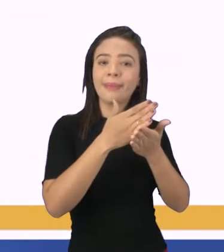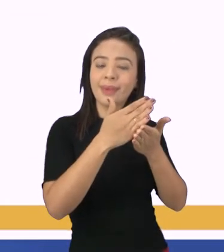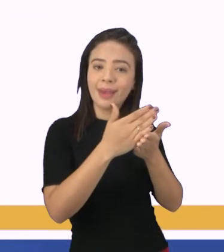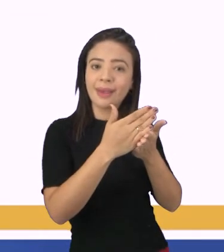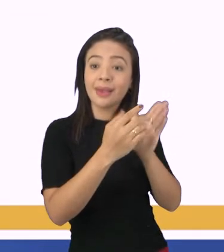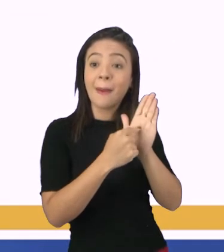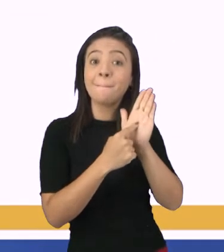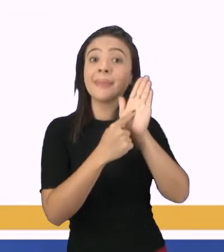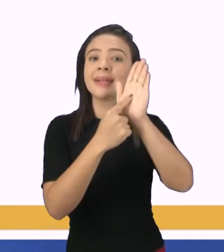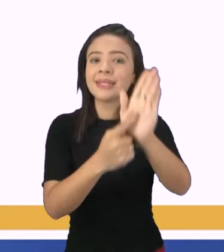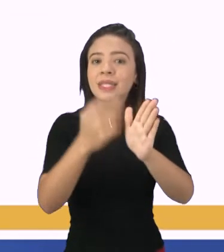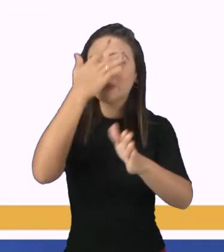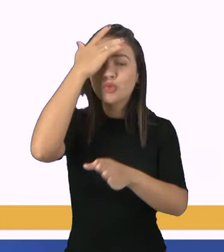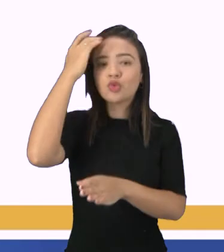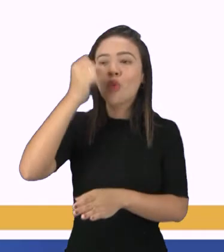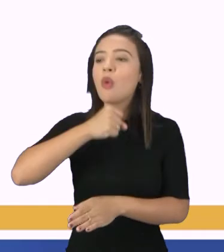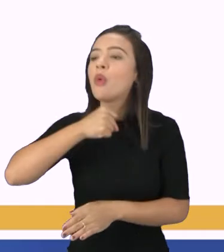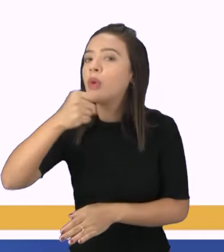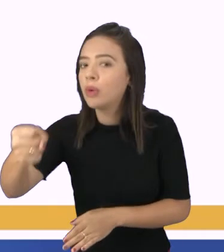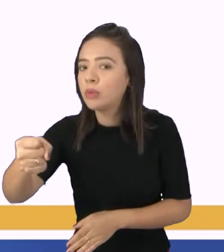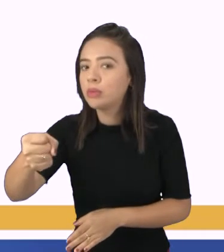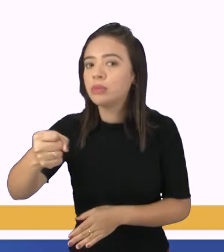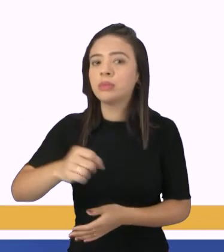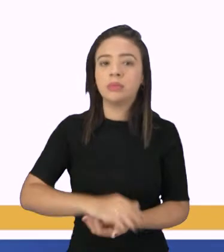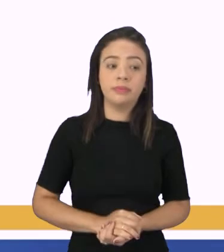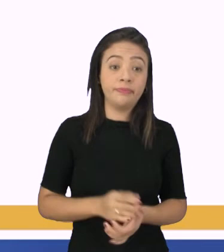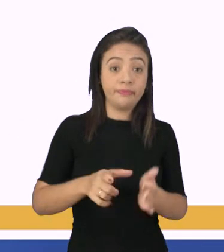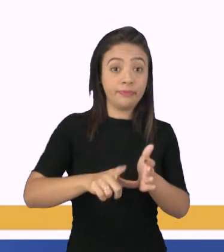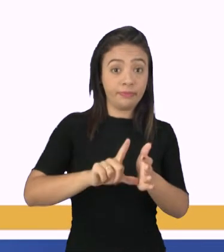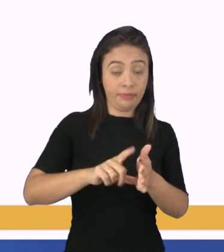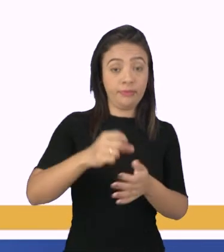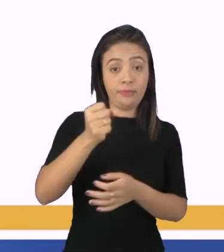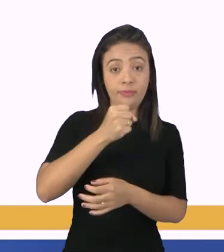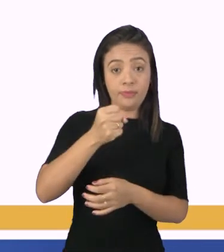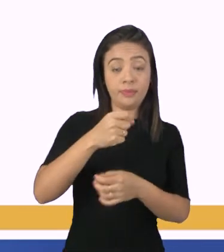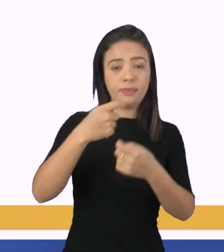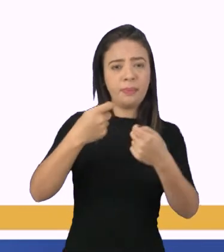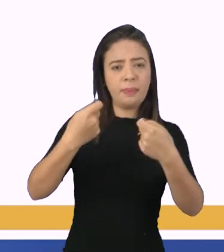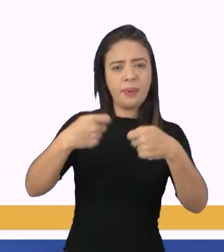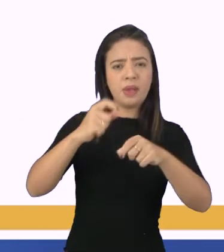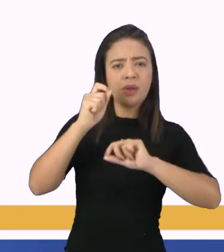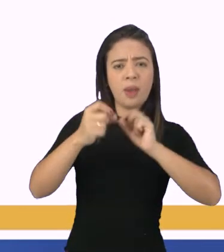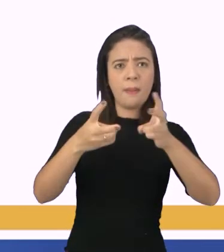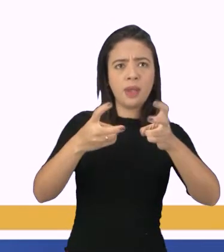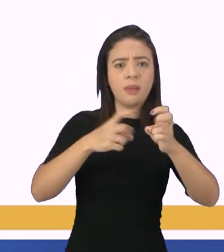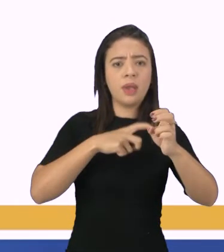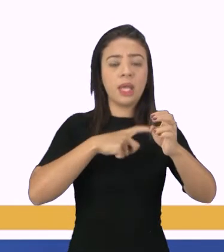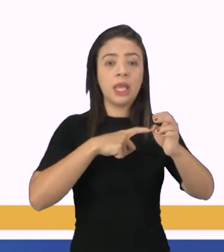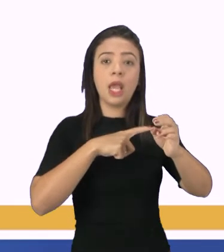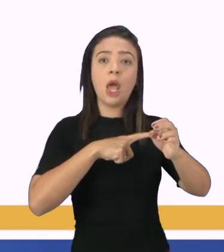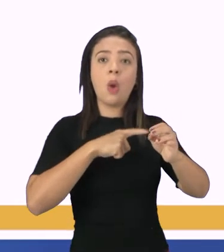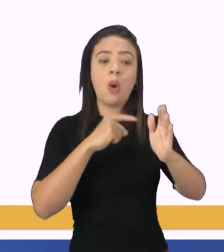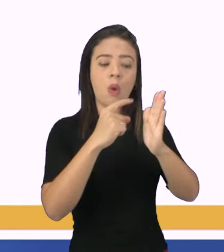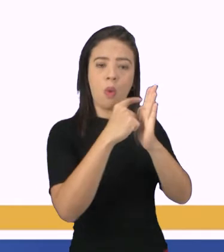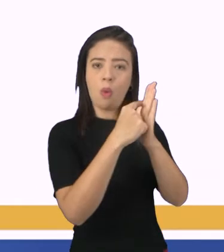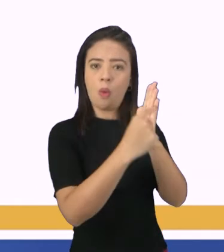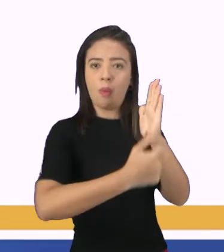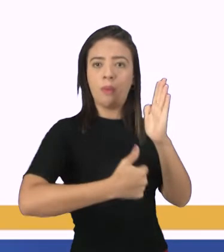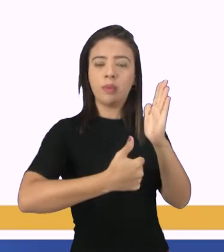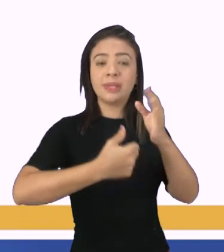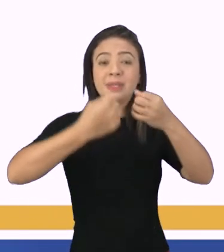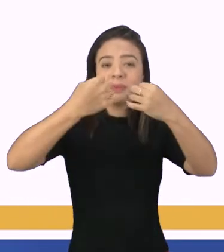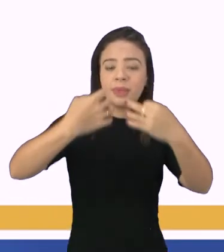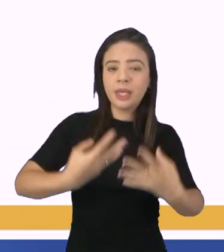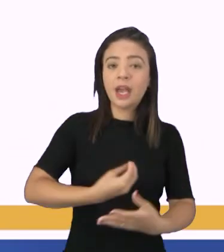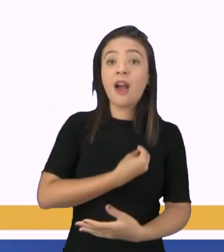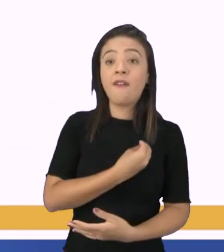apresentando o entrevistado. Antes de uma entrevista, você percebe que há um parágrafo que fala um pouco sobre a vida daquele que vai ser